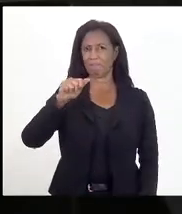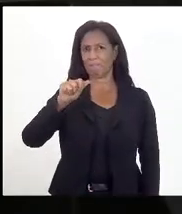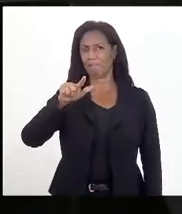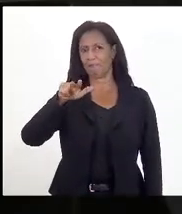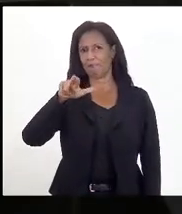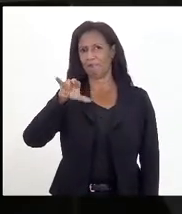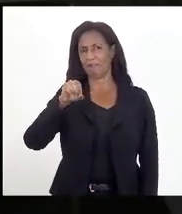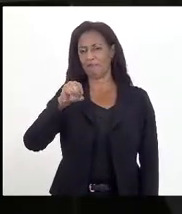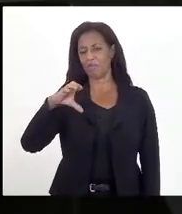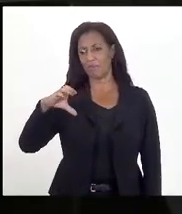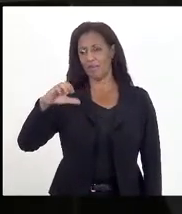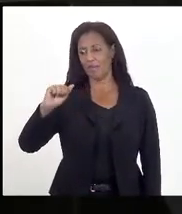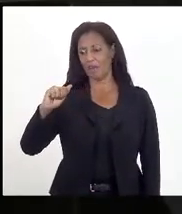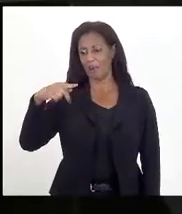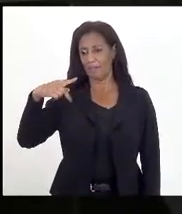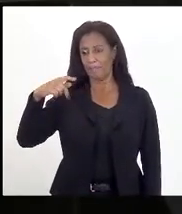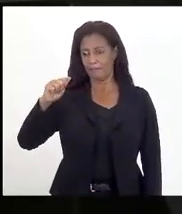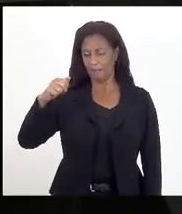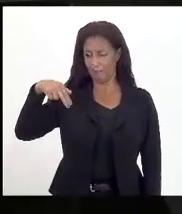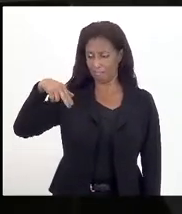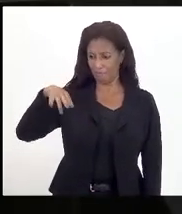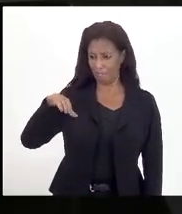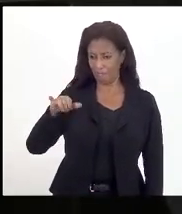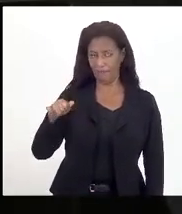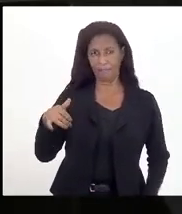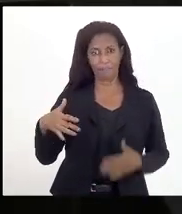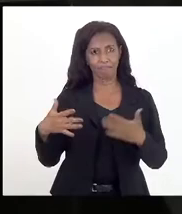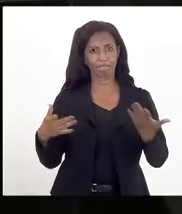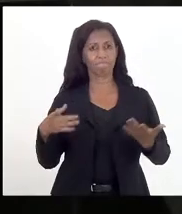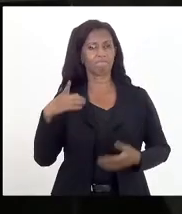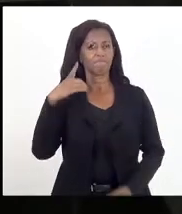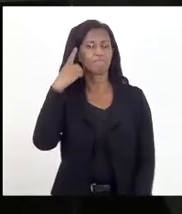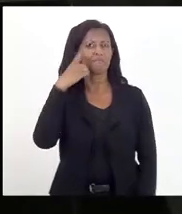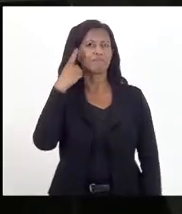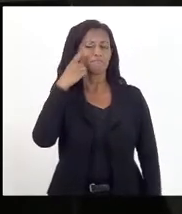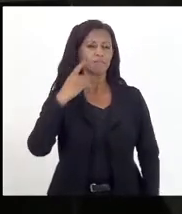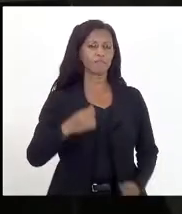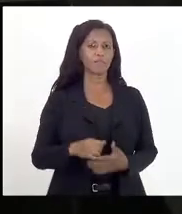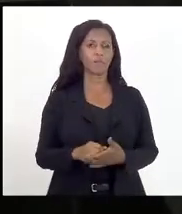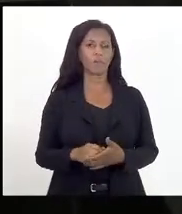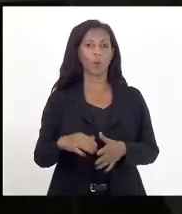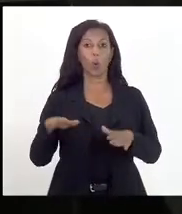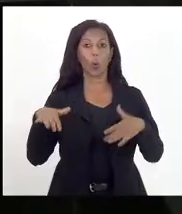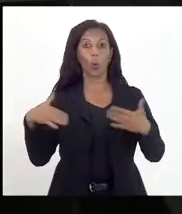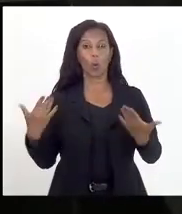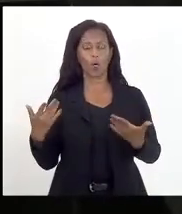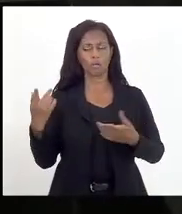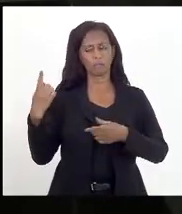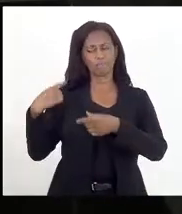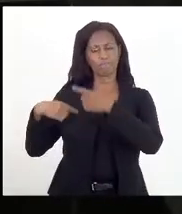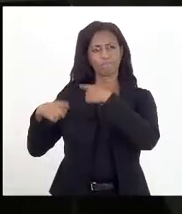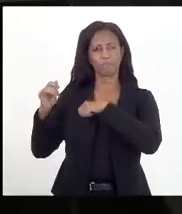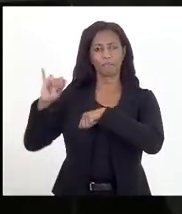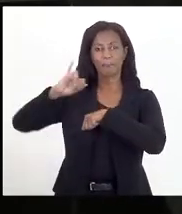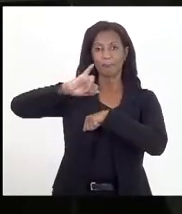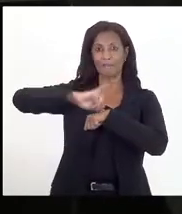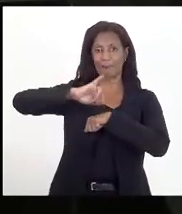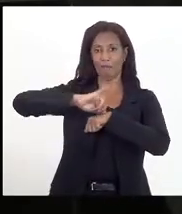senhores Deputados e quando nós formos capital da República